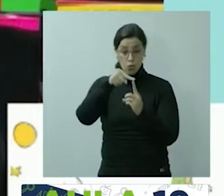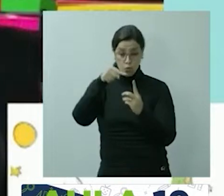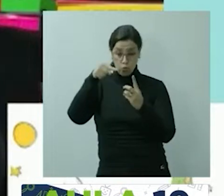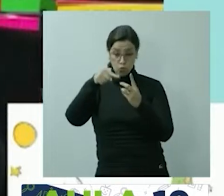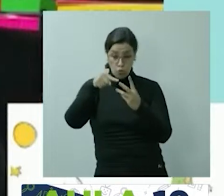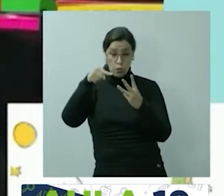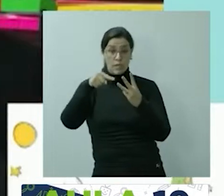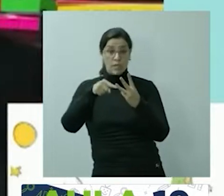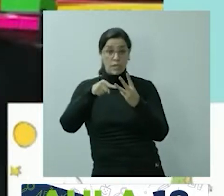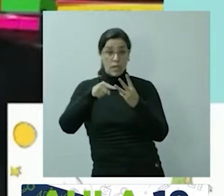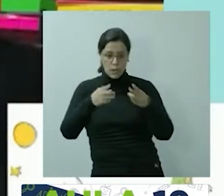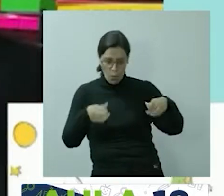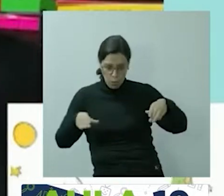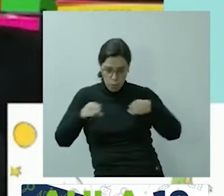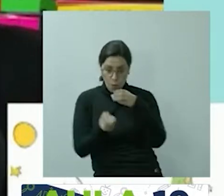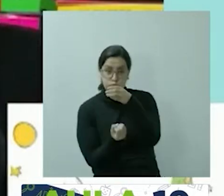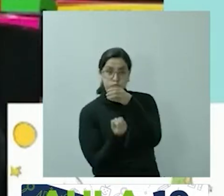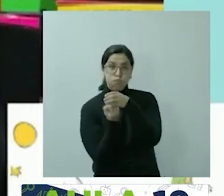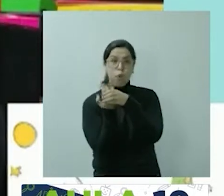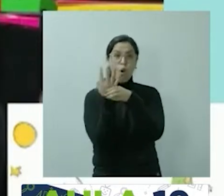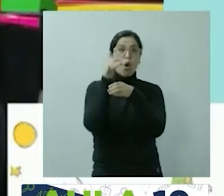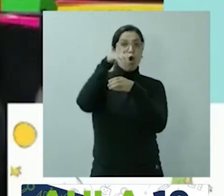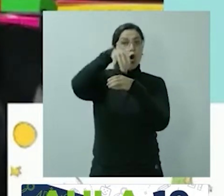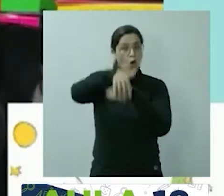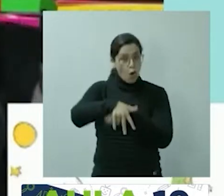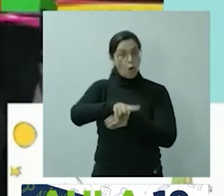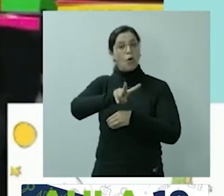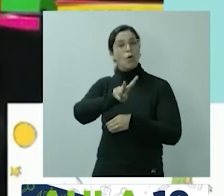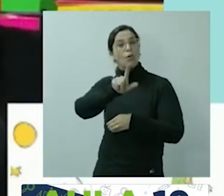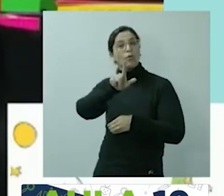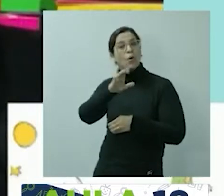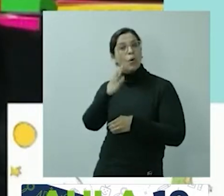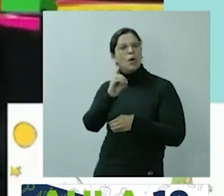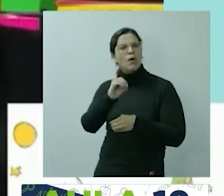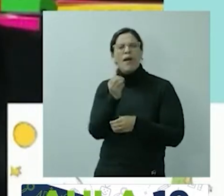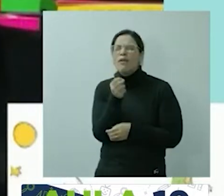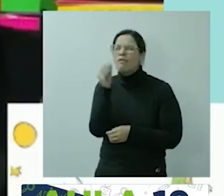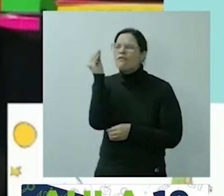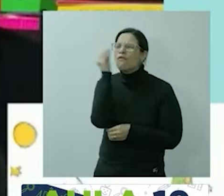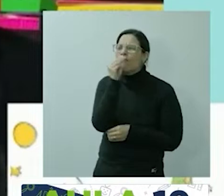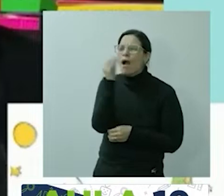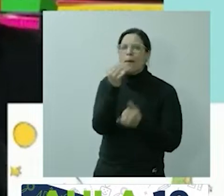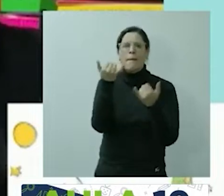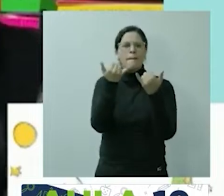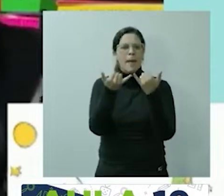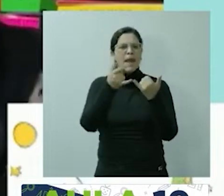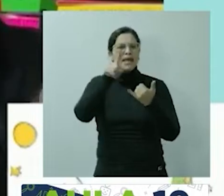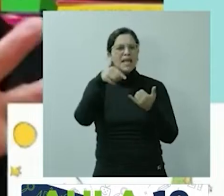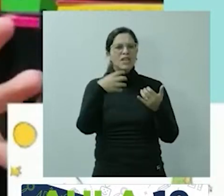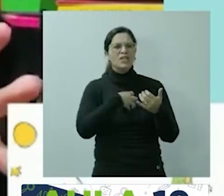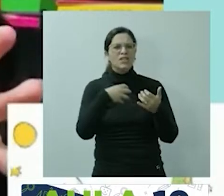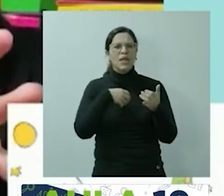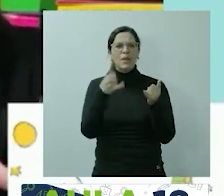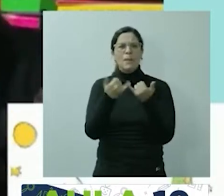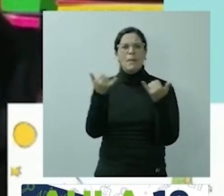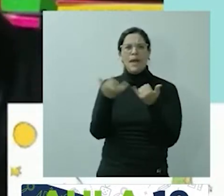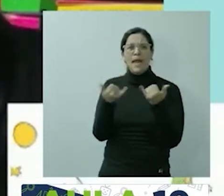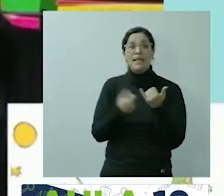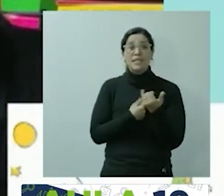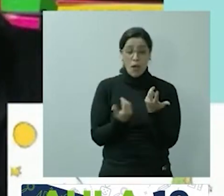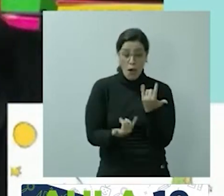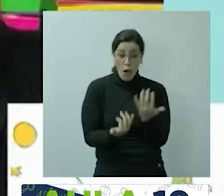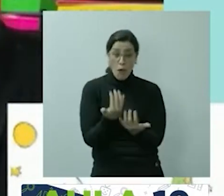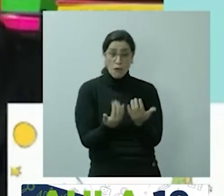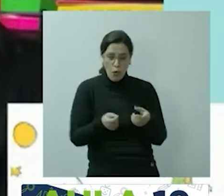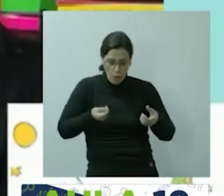Dois deles já estavam em erupção, mas as faíscas eram tão fraquinhas que parecia assim, faísca de lareira. E